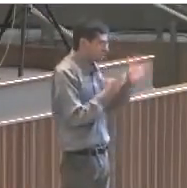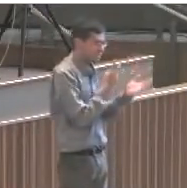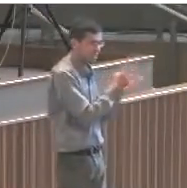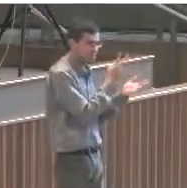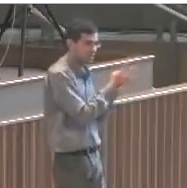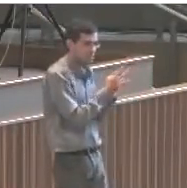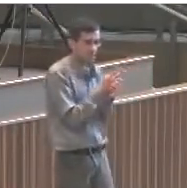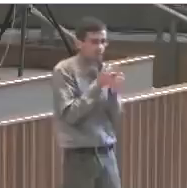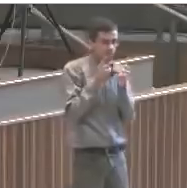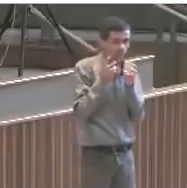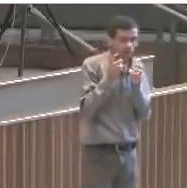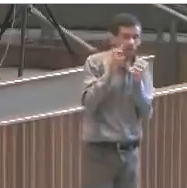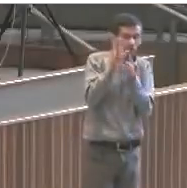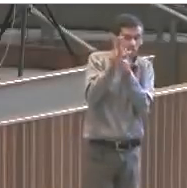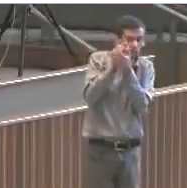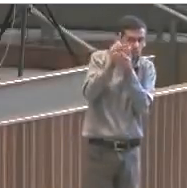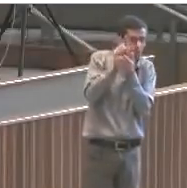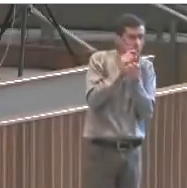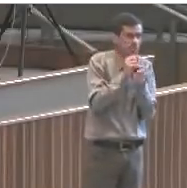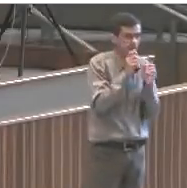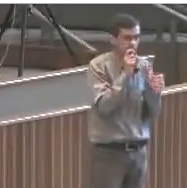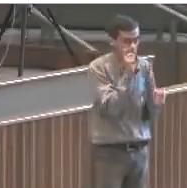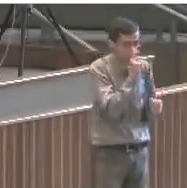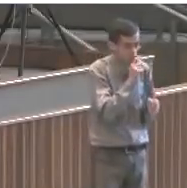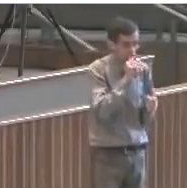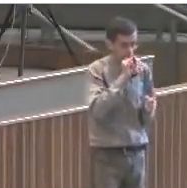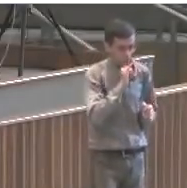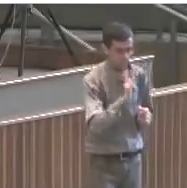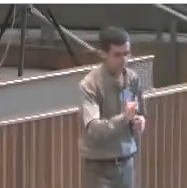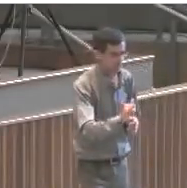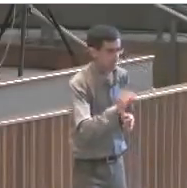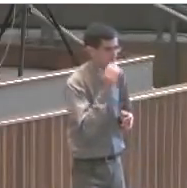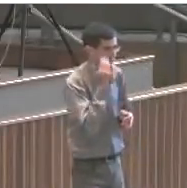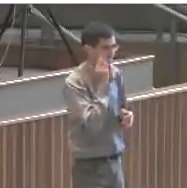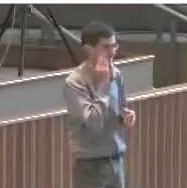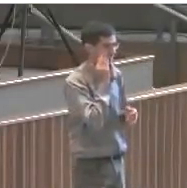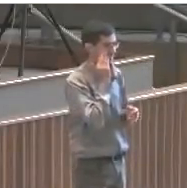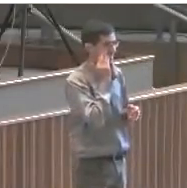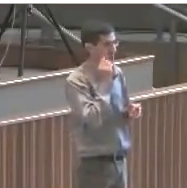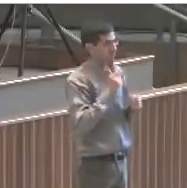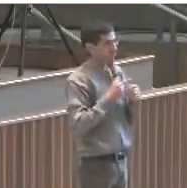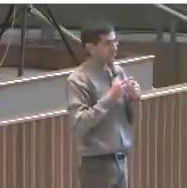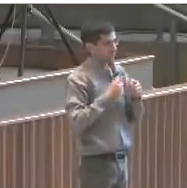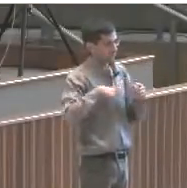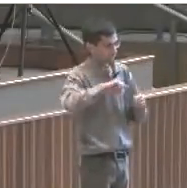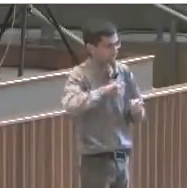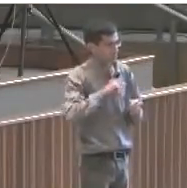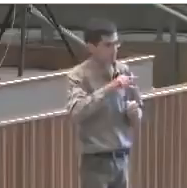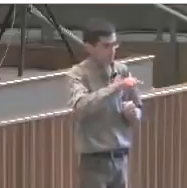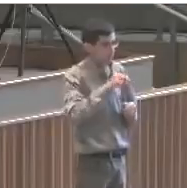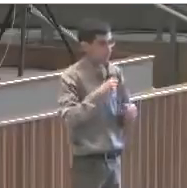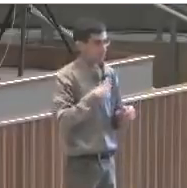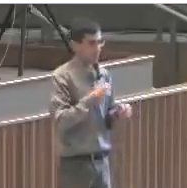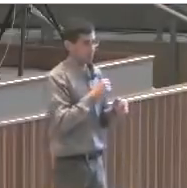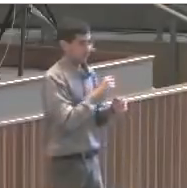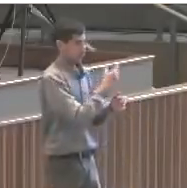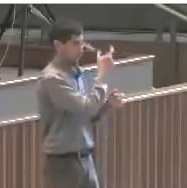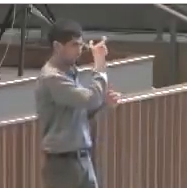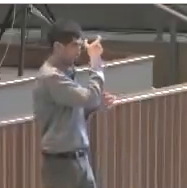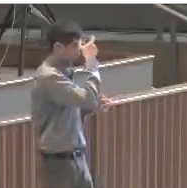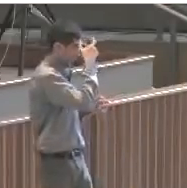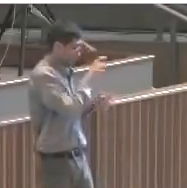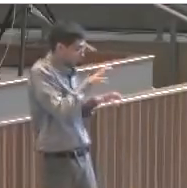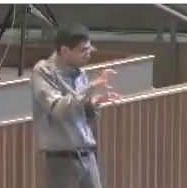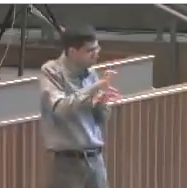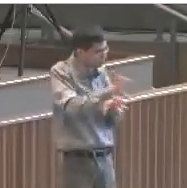deus o tempo todo ele está tentando atrapalhar o nosso processo decisório o tempo todo ele está tentando atrapalhar